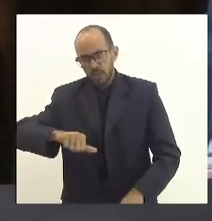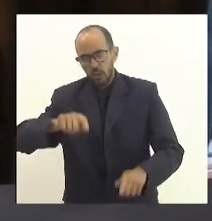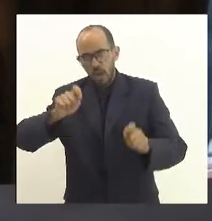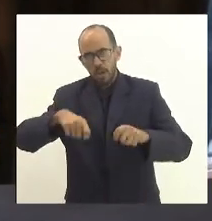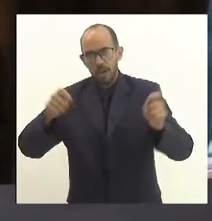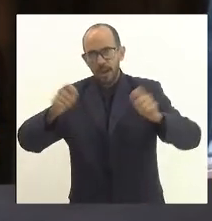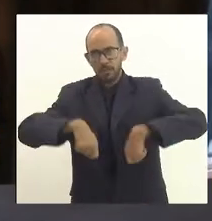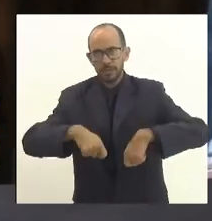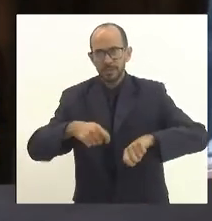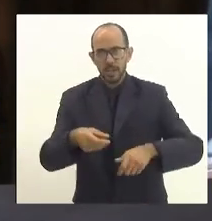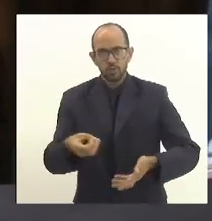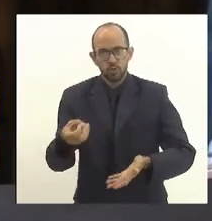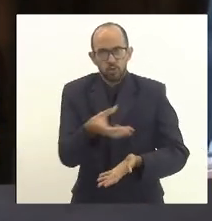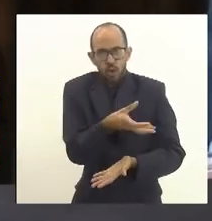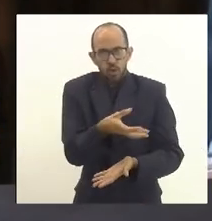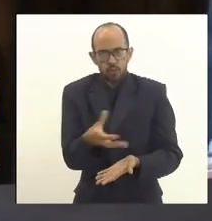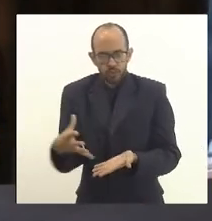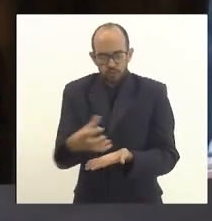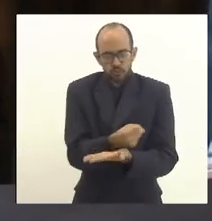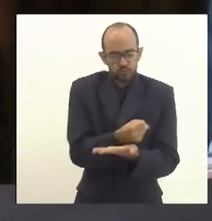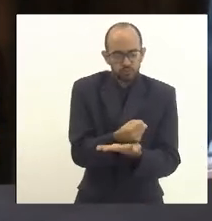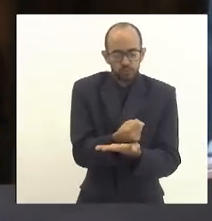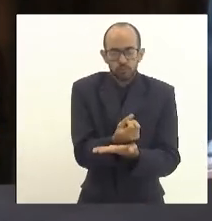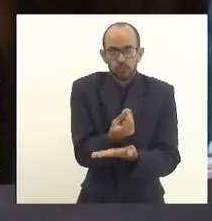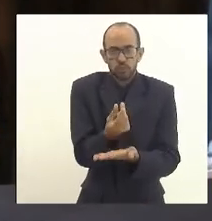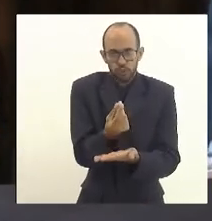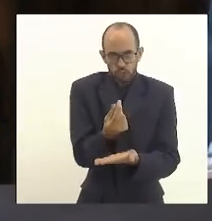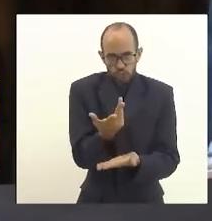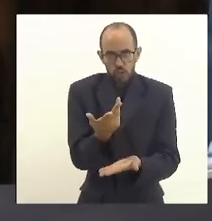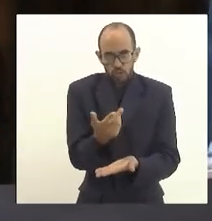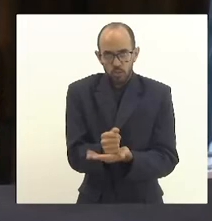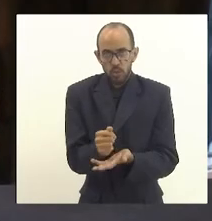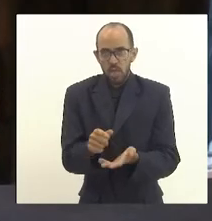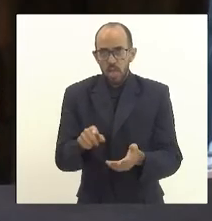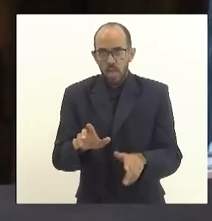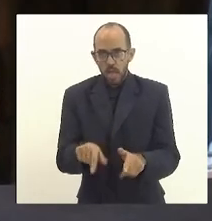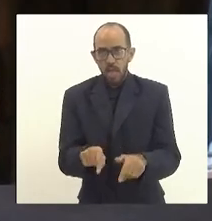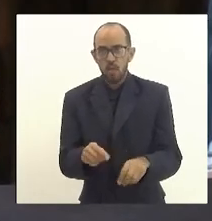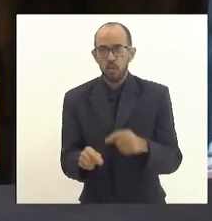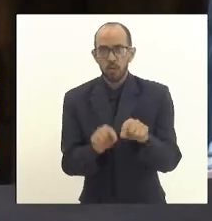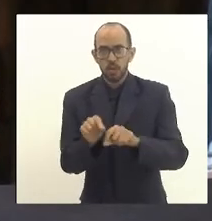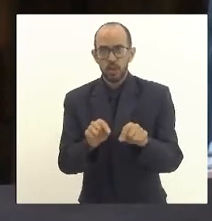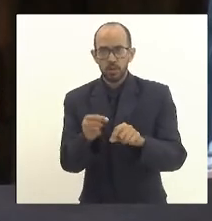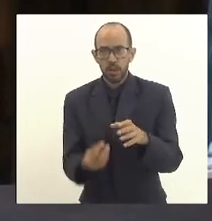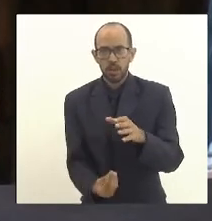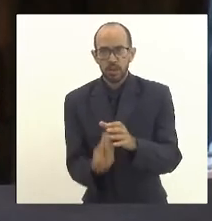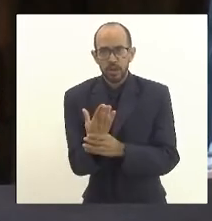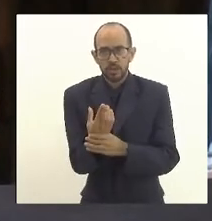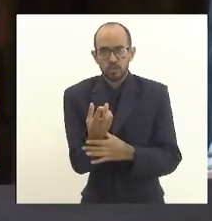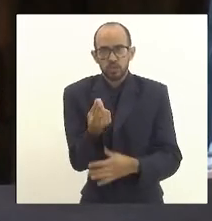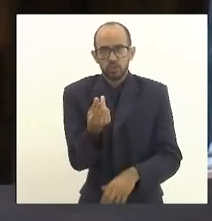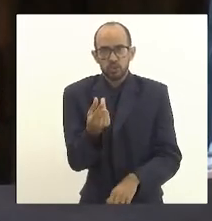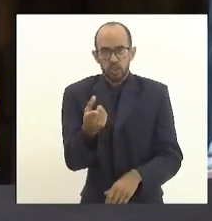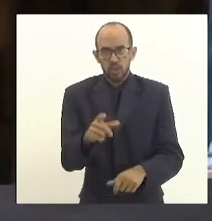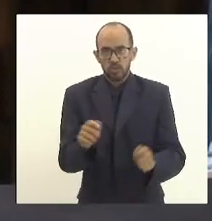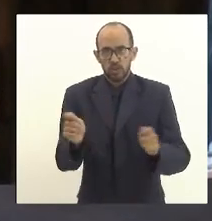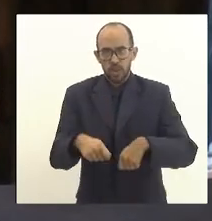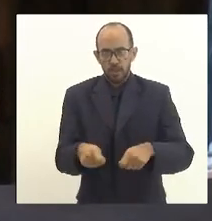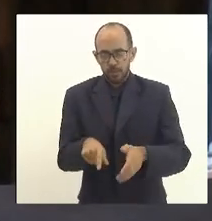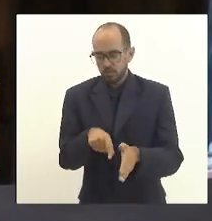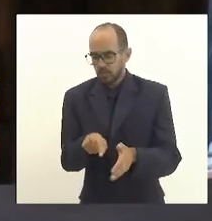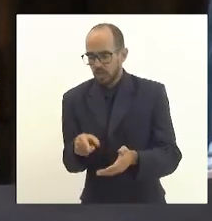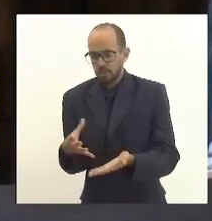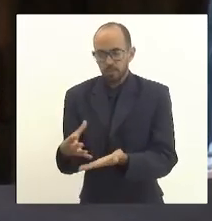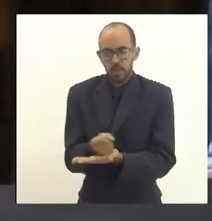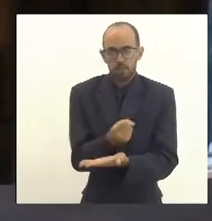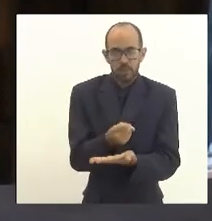capacidade de receita nova para os municípios. Então, isso é uma geração de receita que o município pode explorar a partir do momento que ele